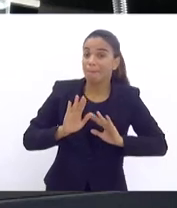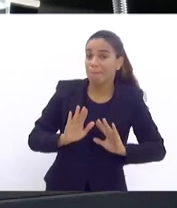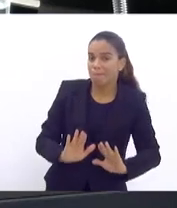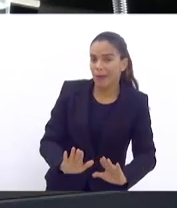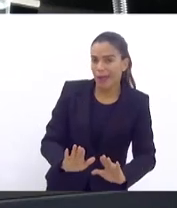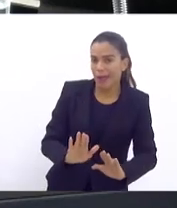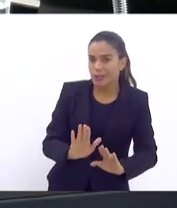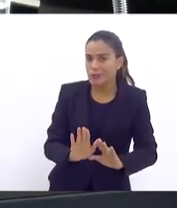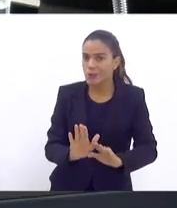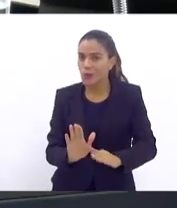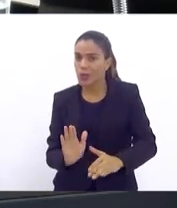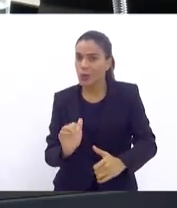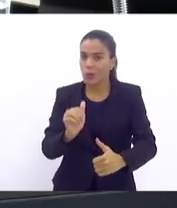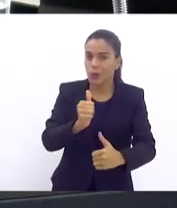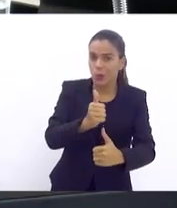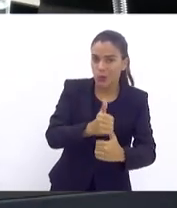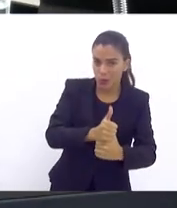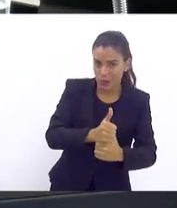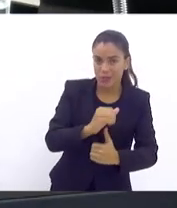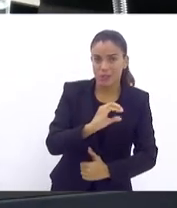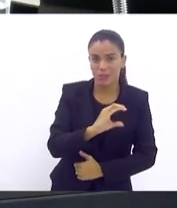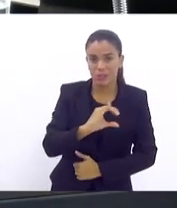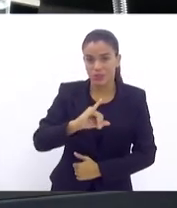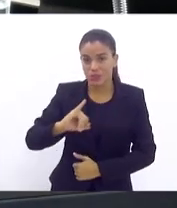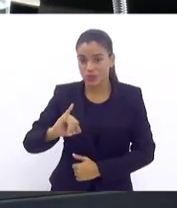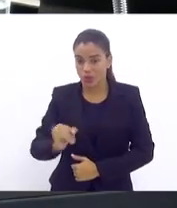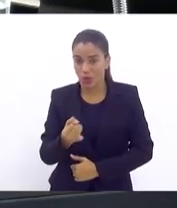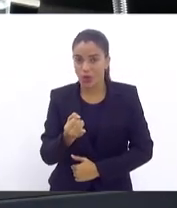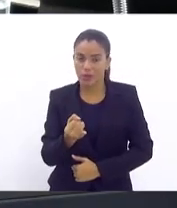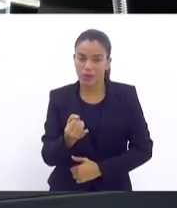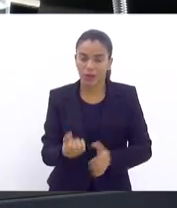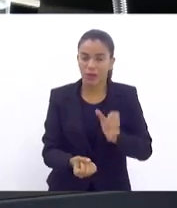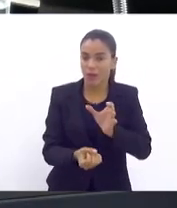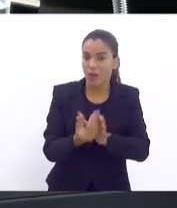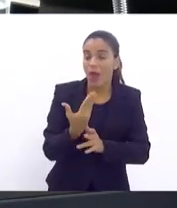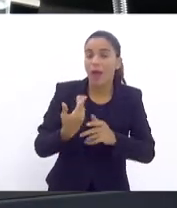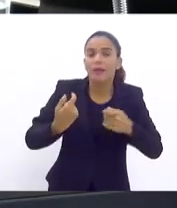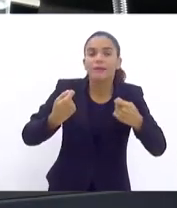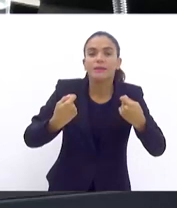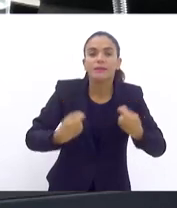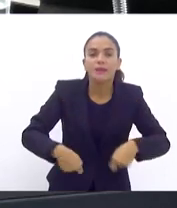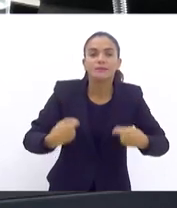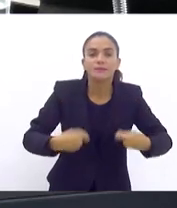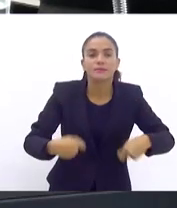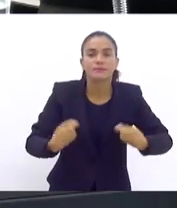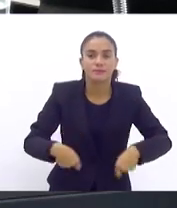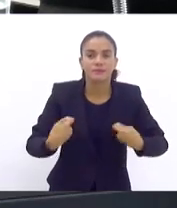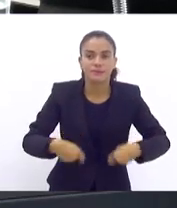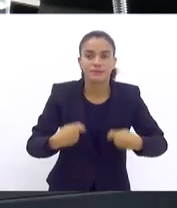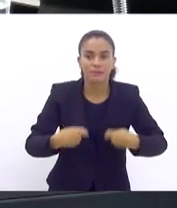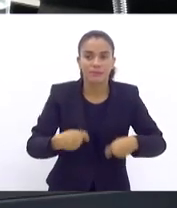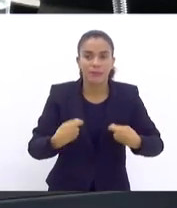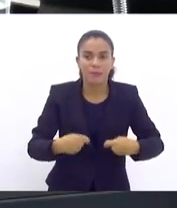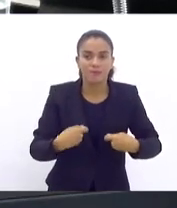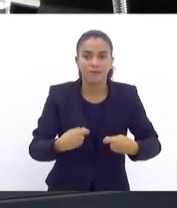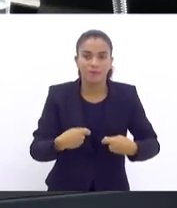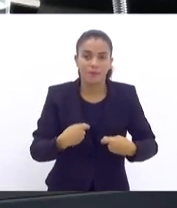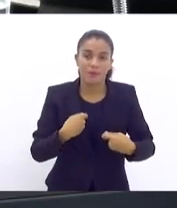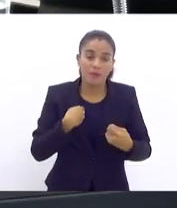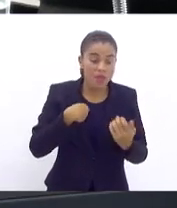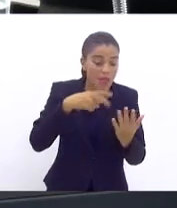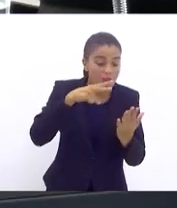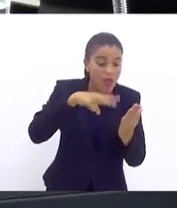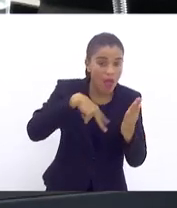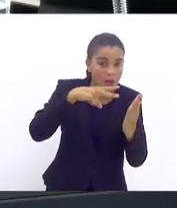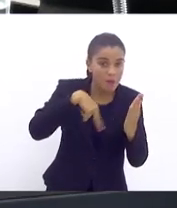que o substitutivo aqui da ccj acabou criando foi a necessidade de apreciação